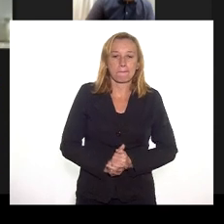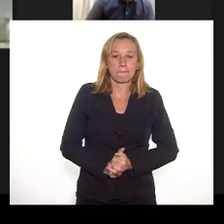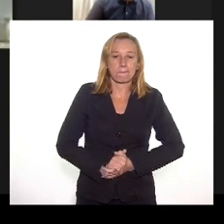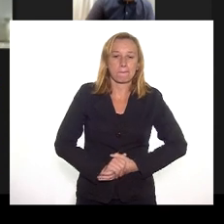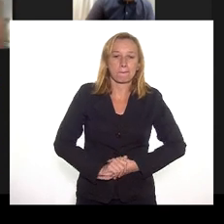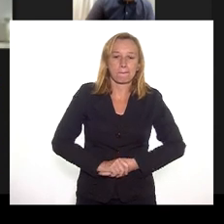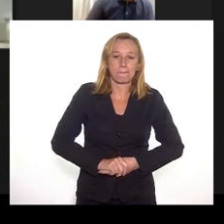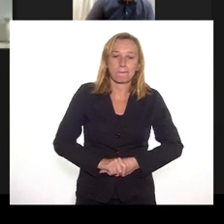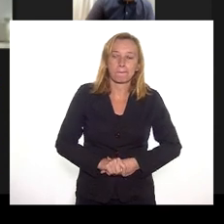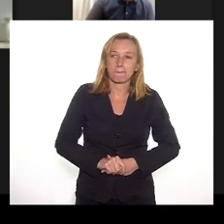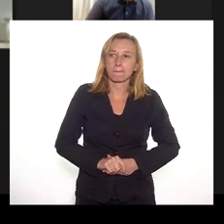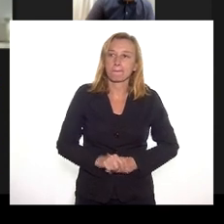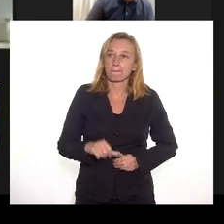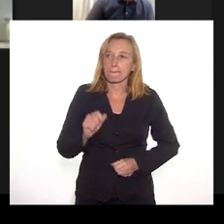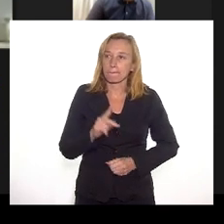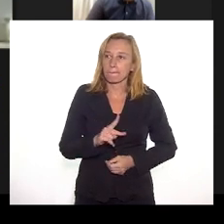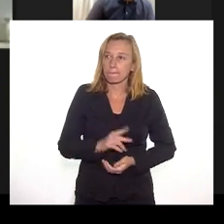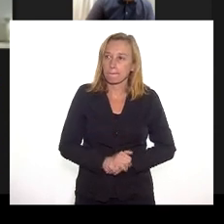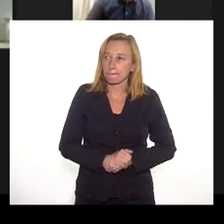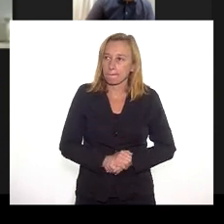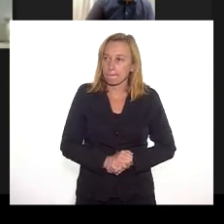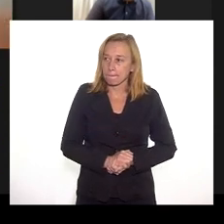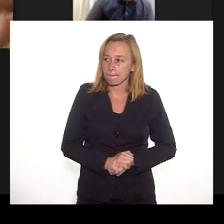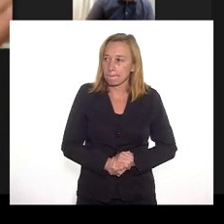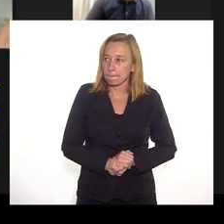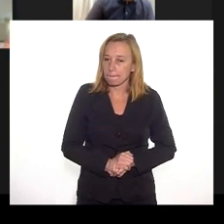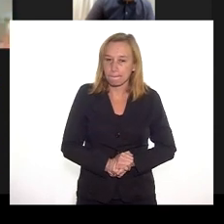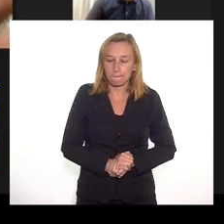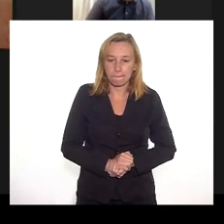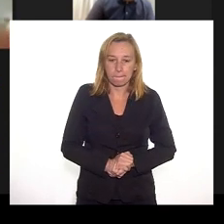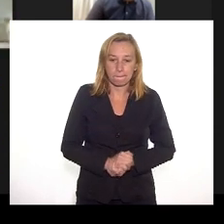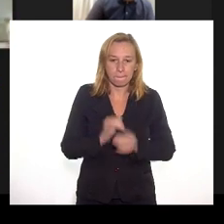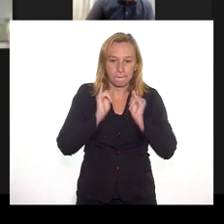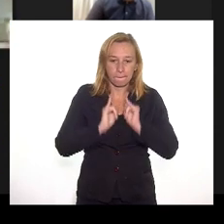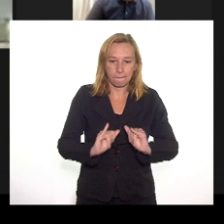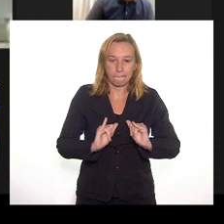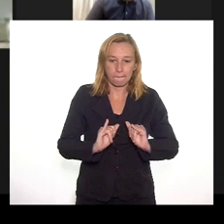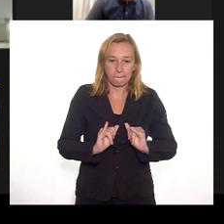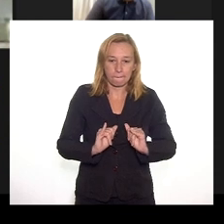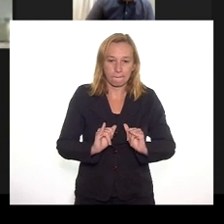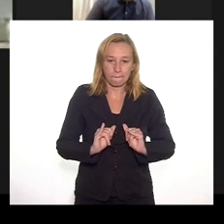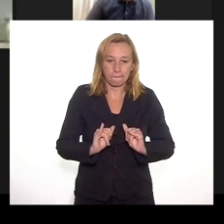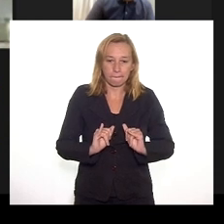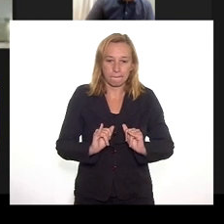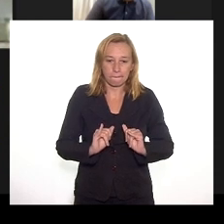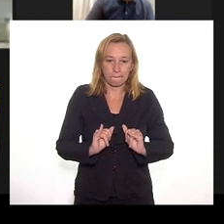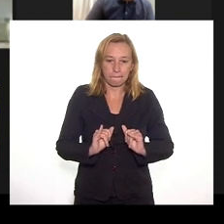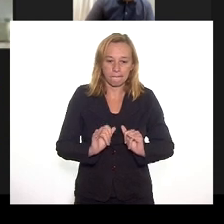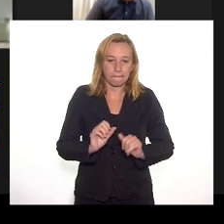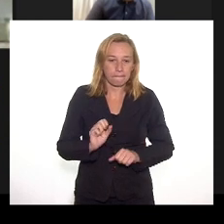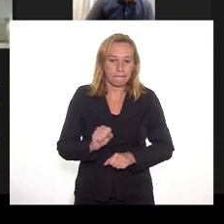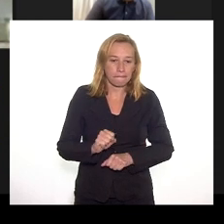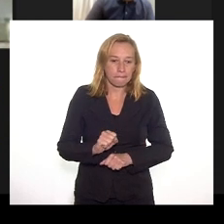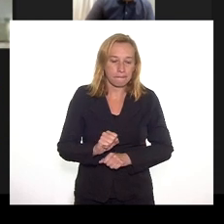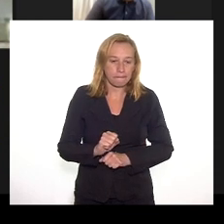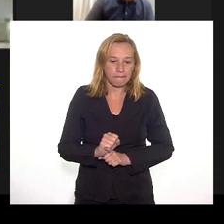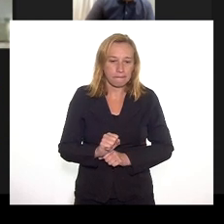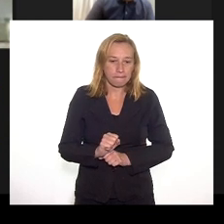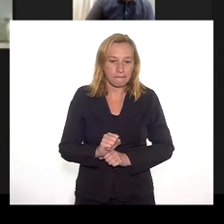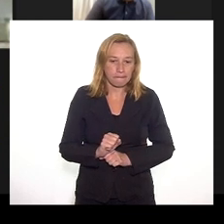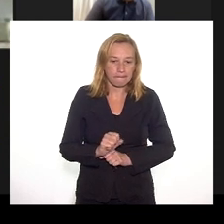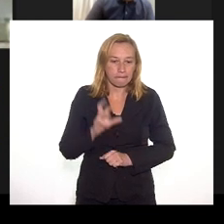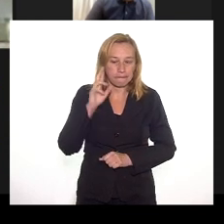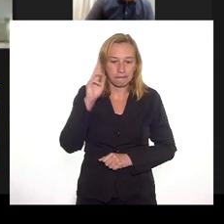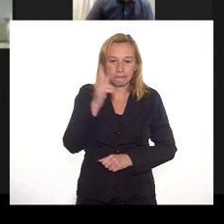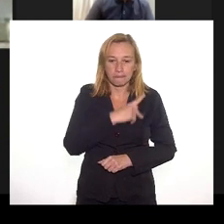abstenção. Ok, Marta Rocha, abstenção. Anuncio. Senhor presidente. Sim. Senhor